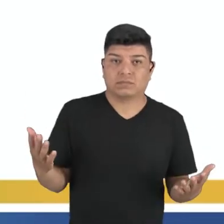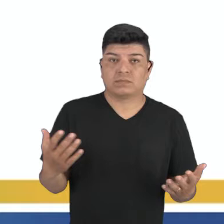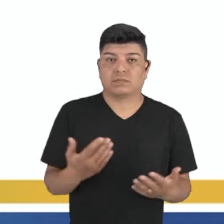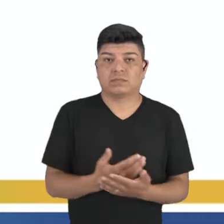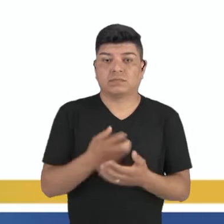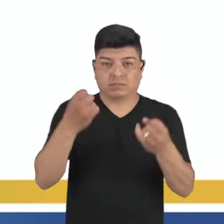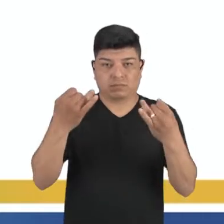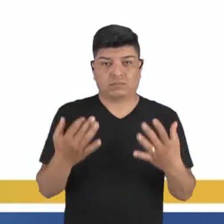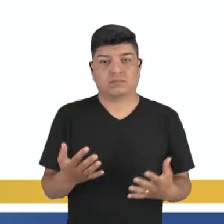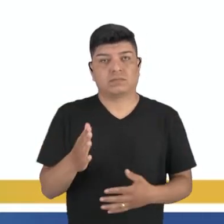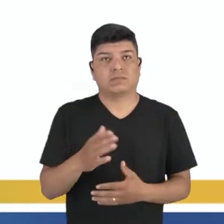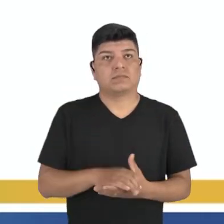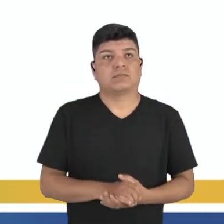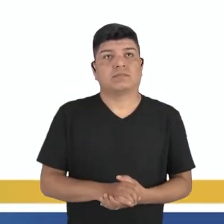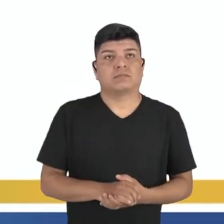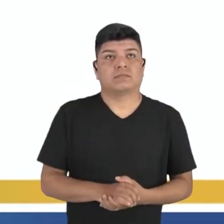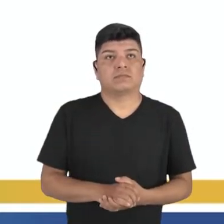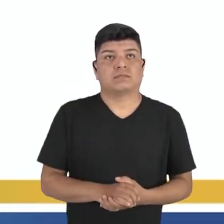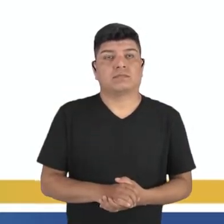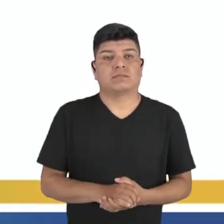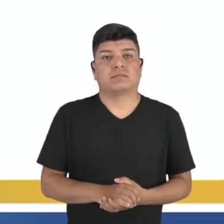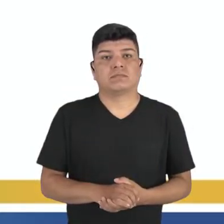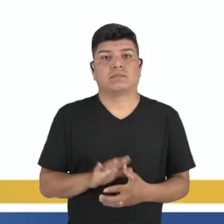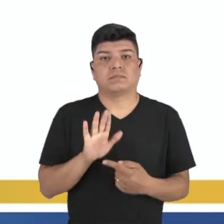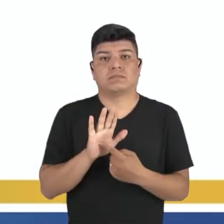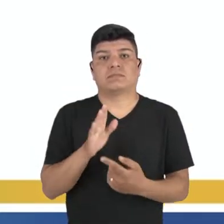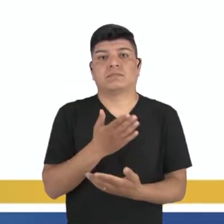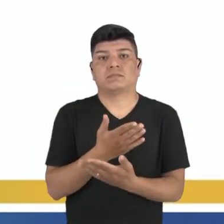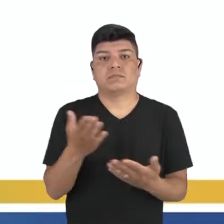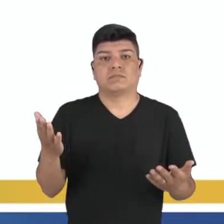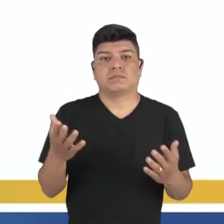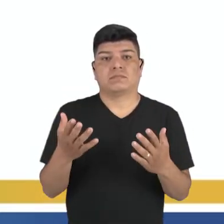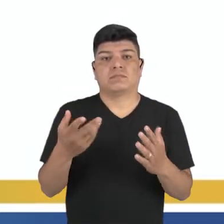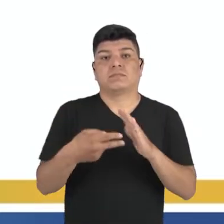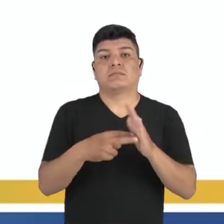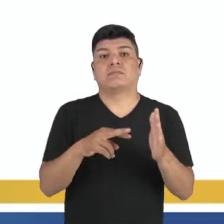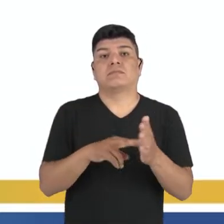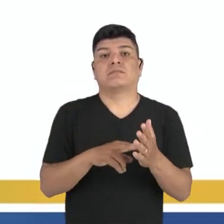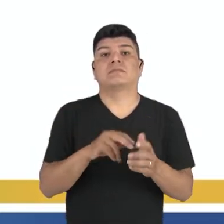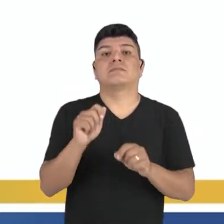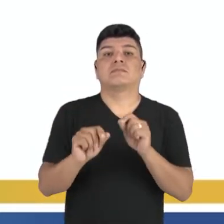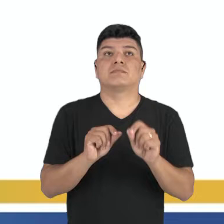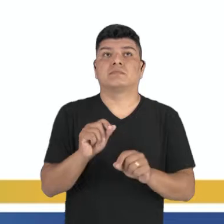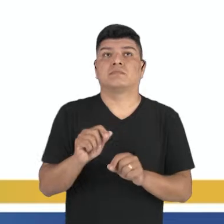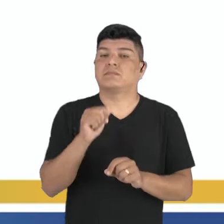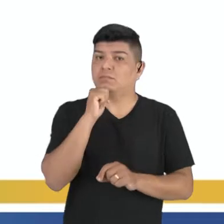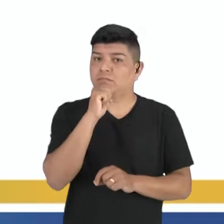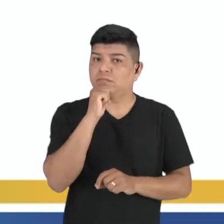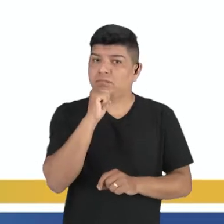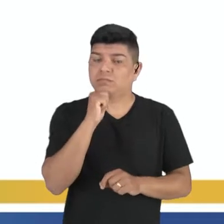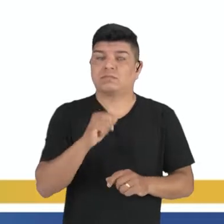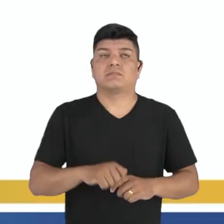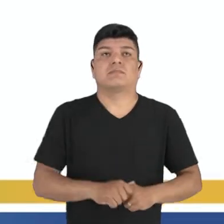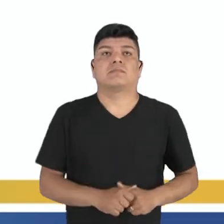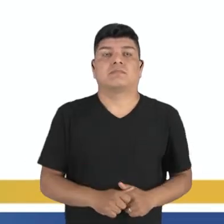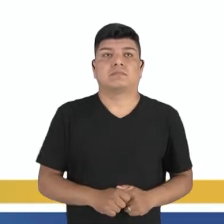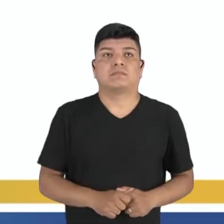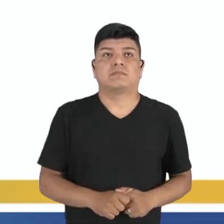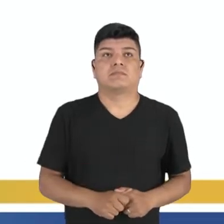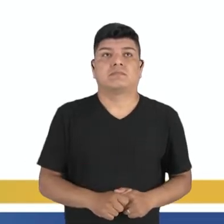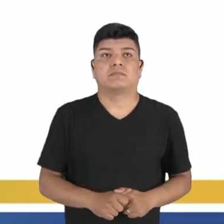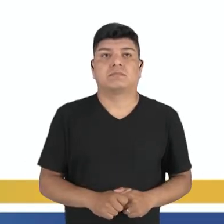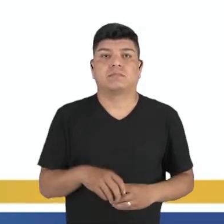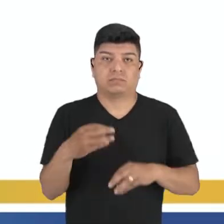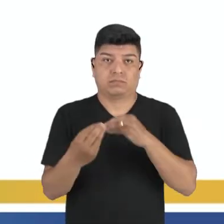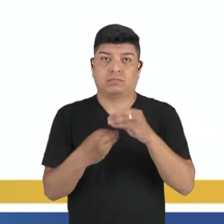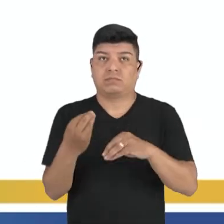como eu estava explicando, vamos dar para vocês uma definição aqui do que seria o ciclo menstrual, tá? Ele vai